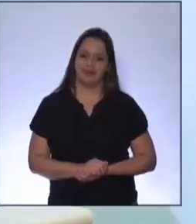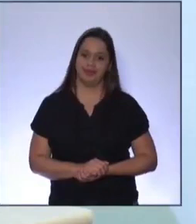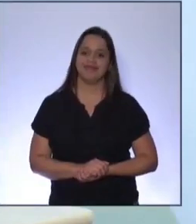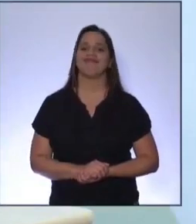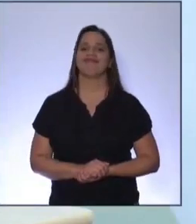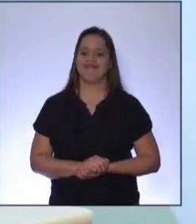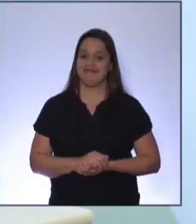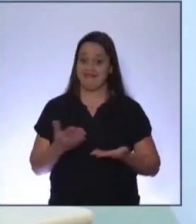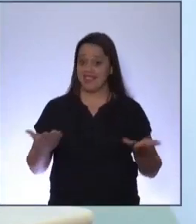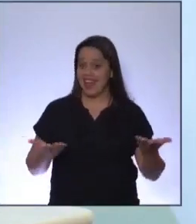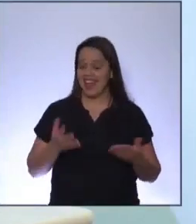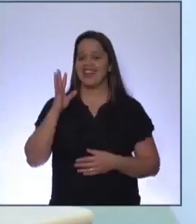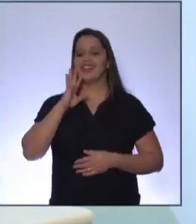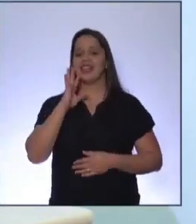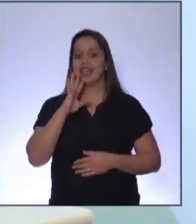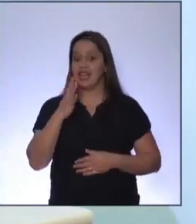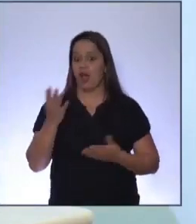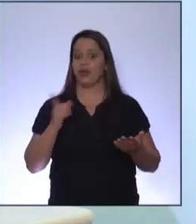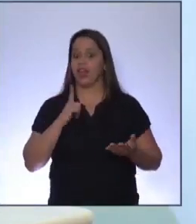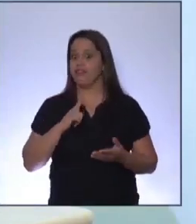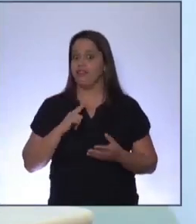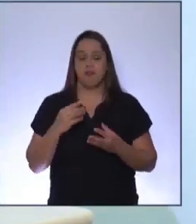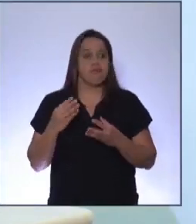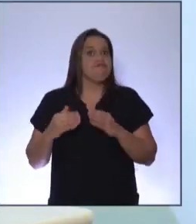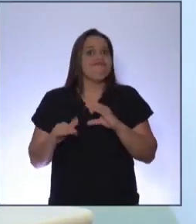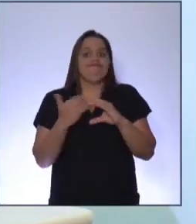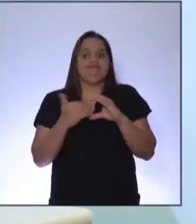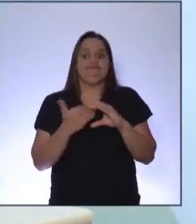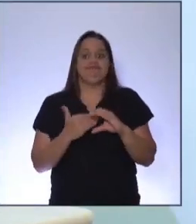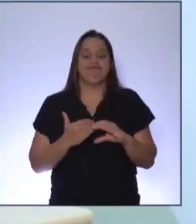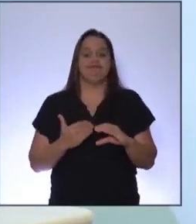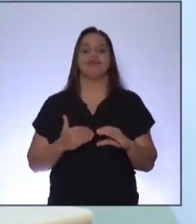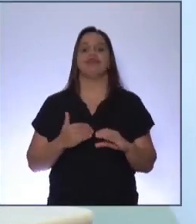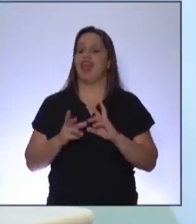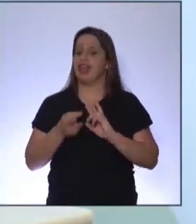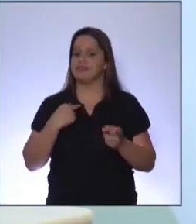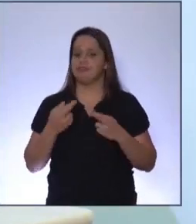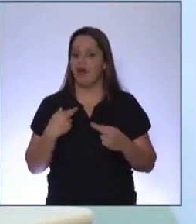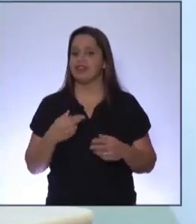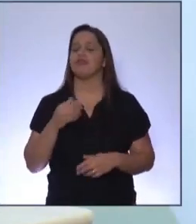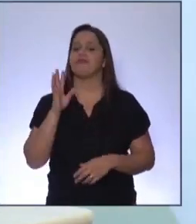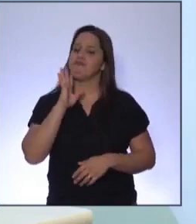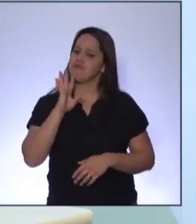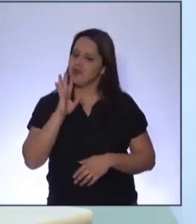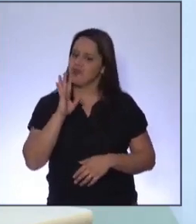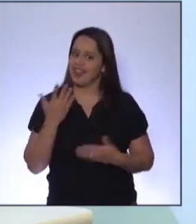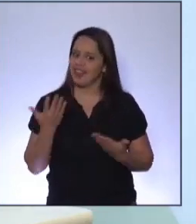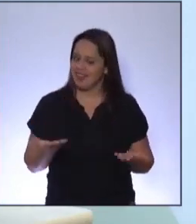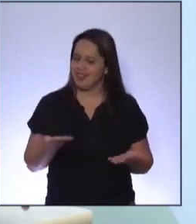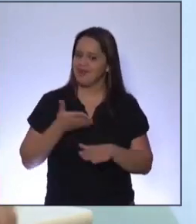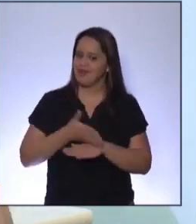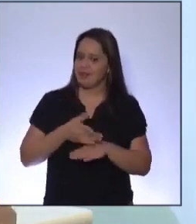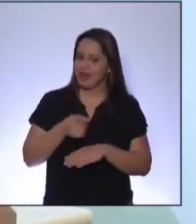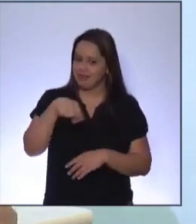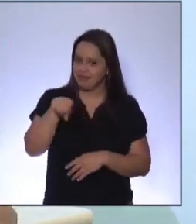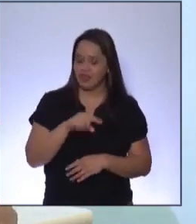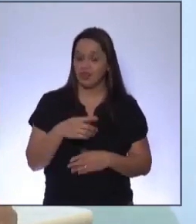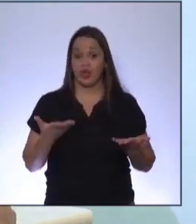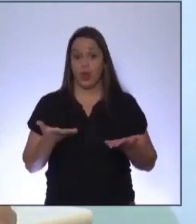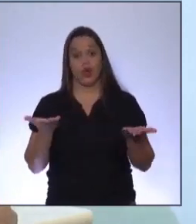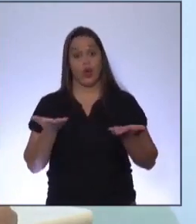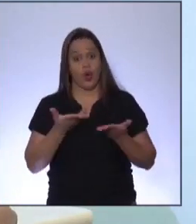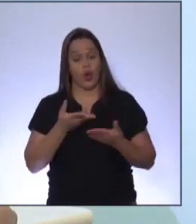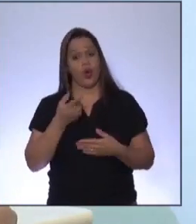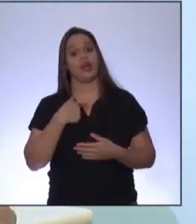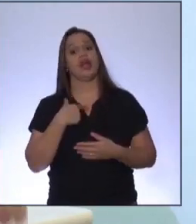Legal. A gente recebeu muitas respostas de vocês agora. Tá bem legal a participação aí, né, Beth? E agora sim, a gente vai coletar aqui algumas palavras-chave que